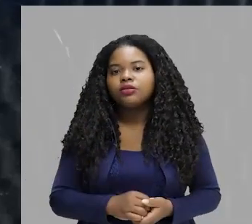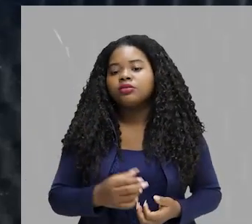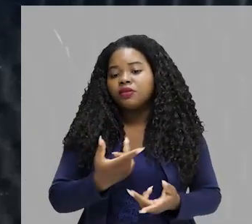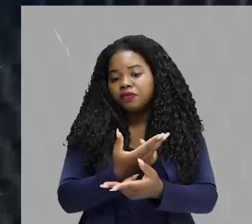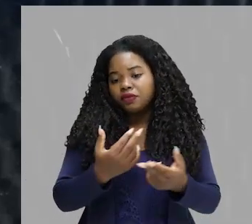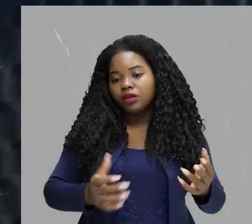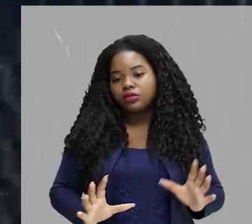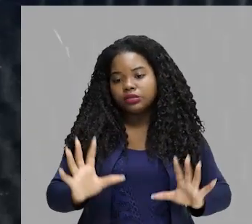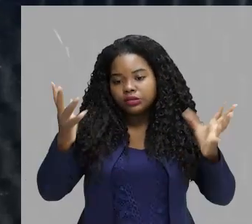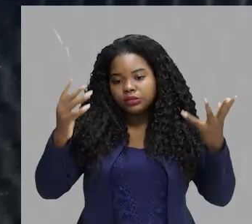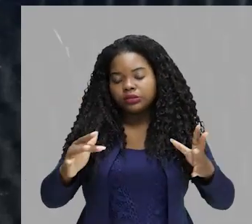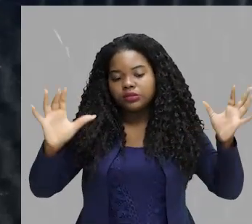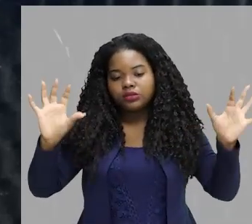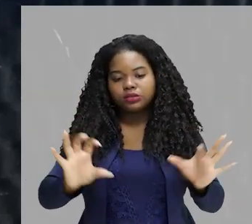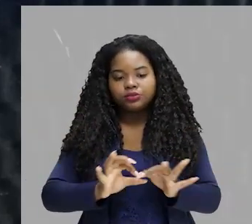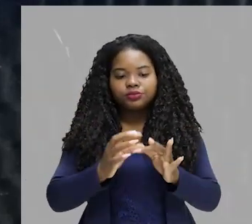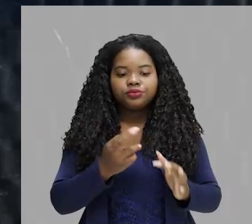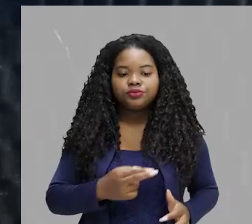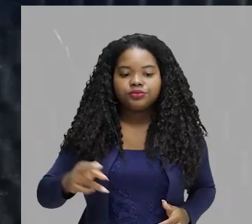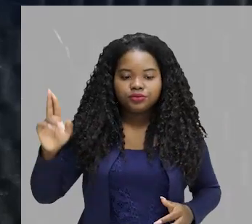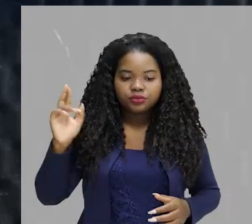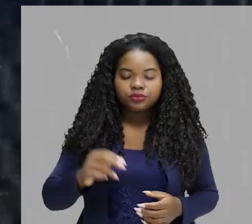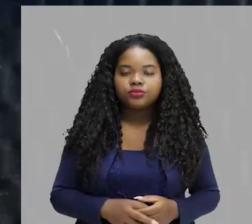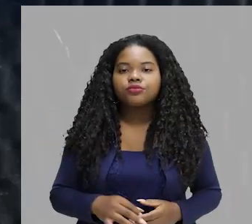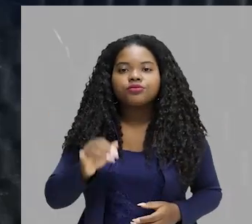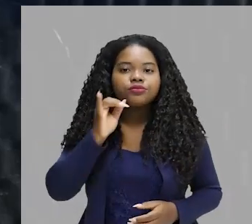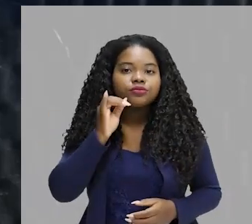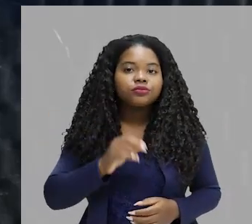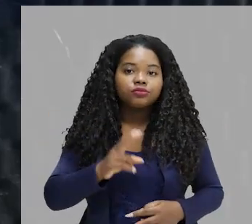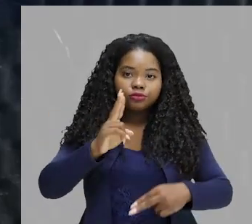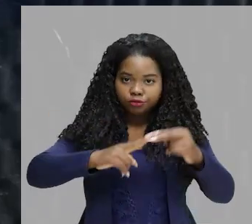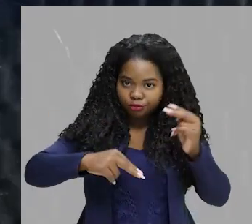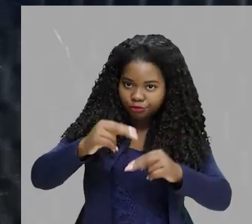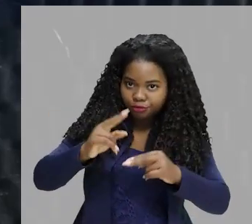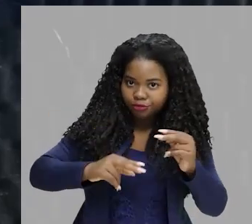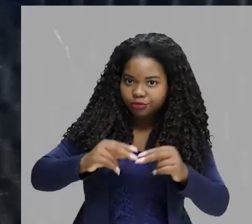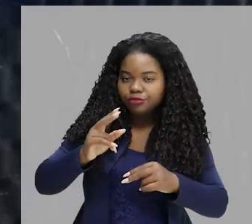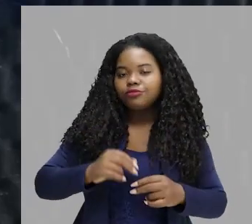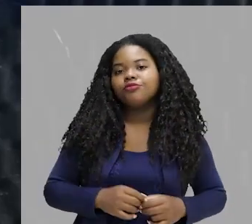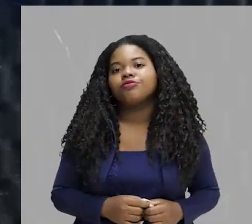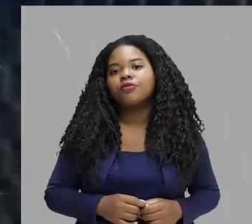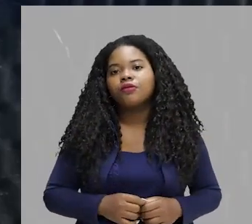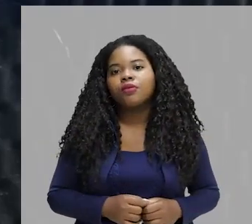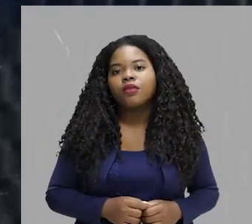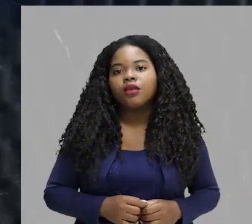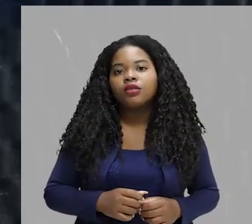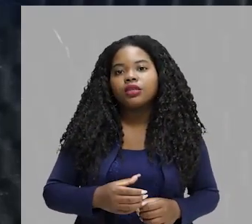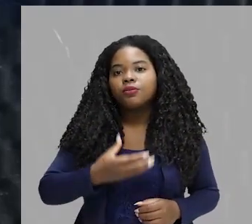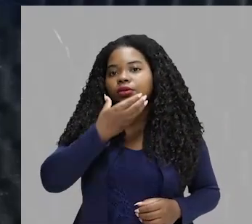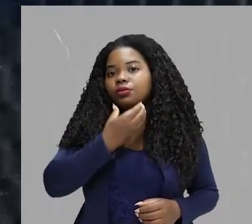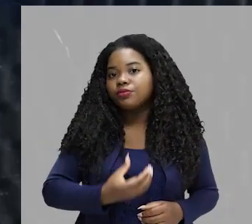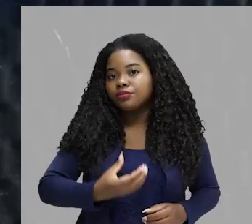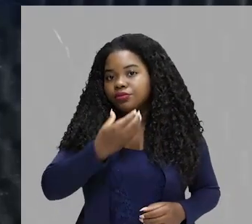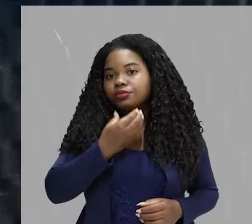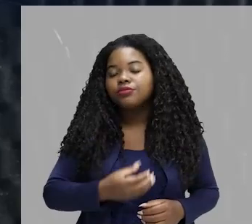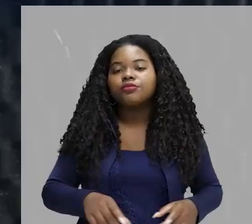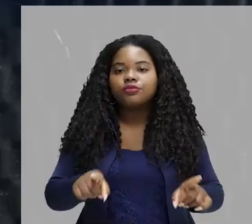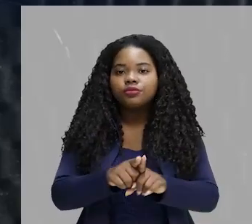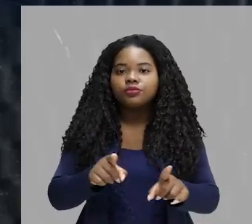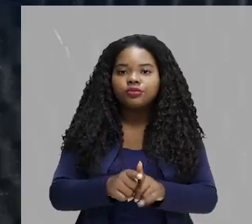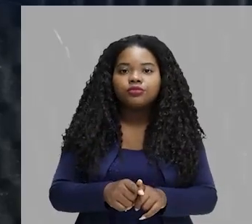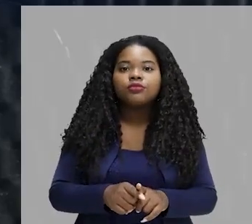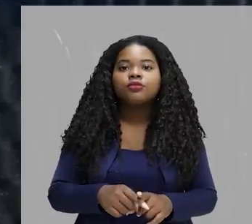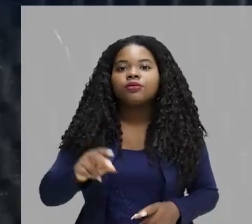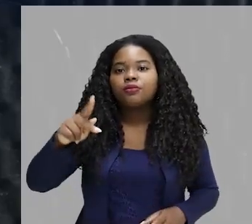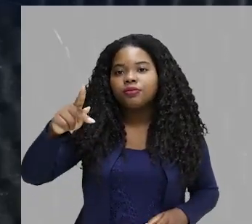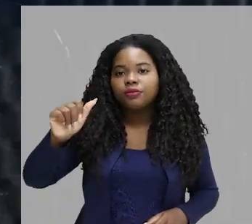festividades que são ligadas à religião. Então você tem, por exemplo, São João, o Natal, a Páscoa, né, são